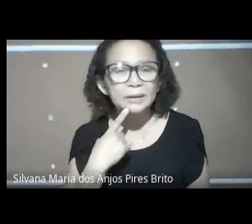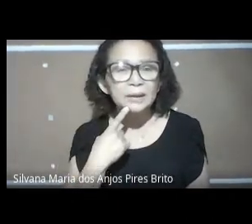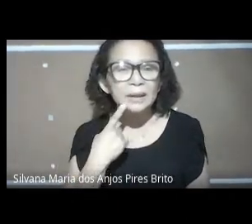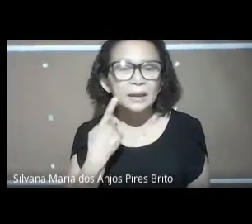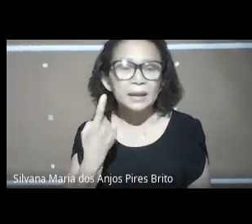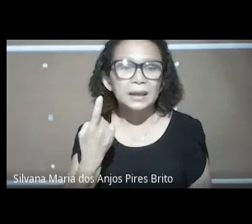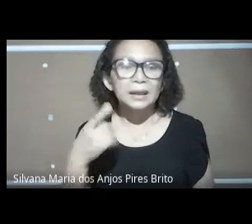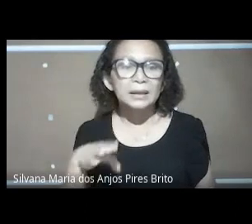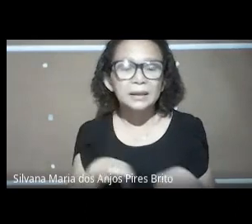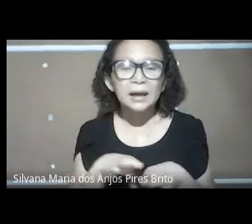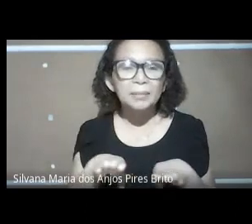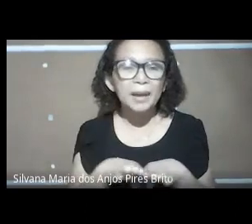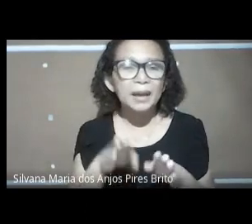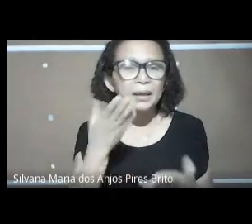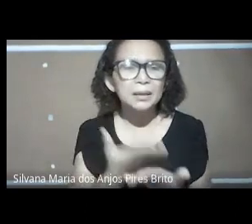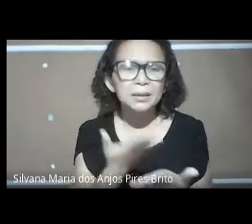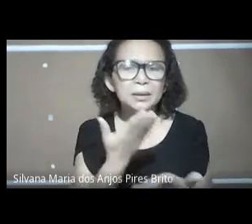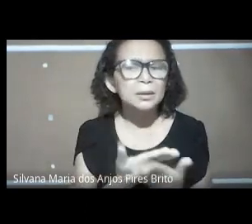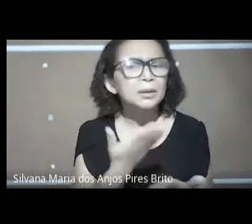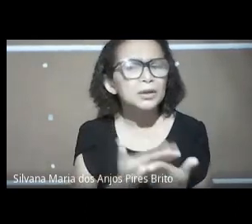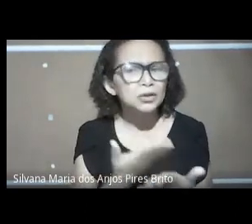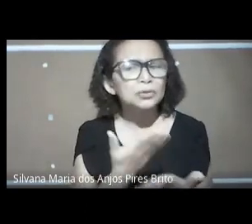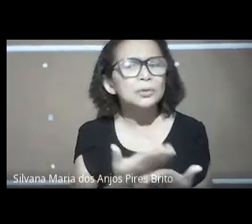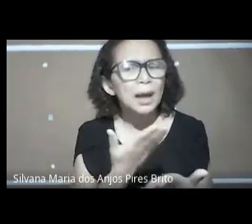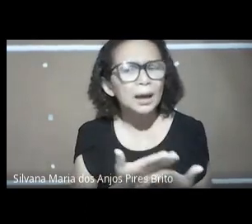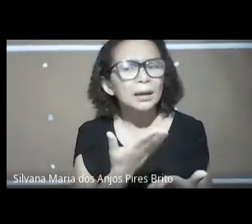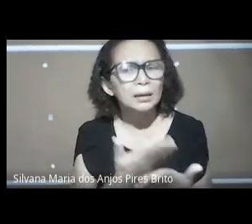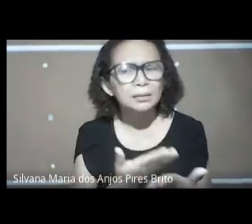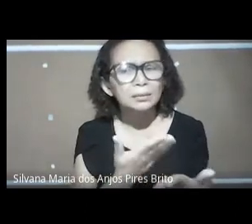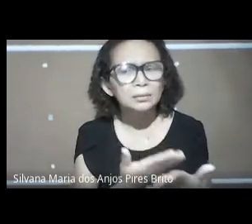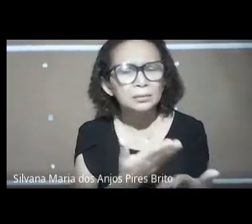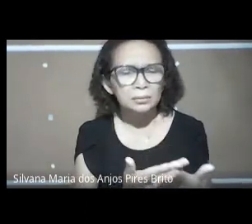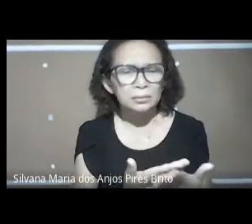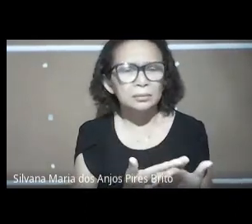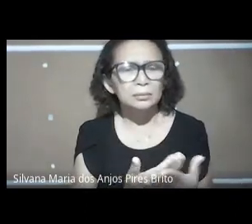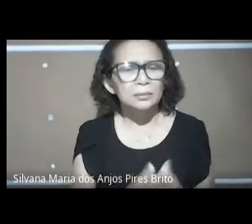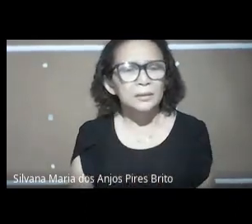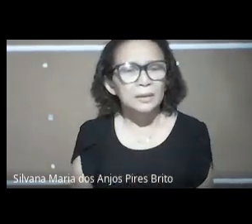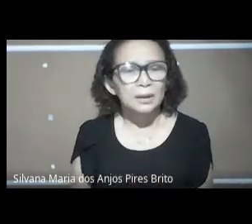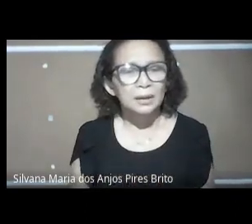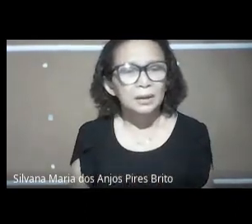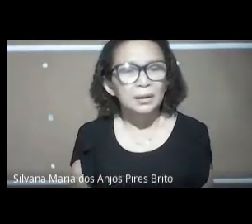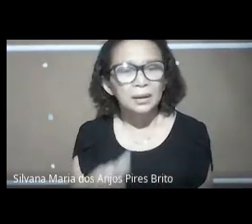surdos e também estudar.